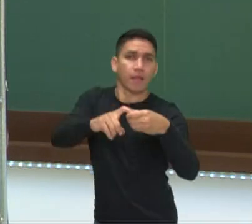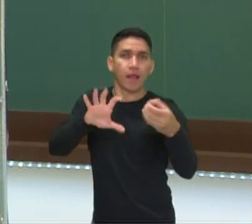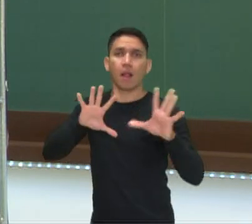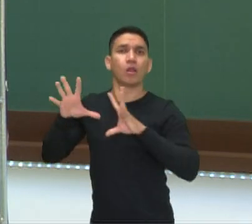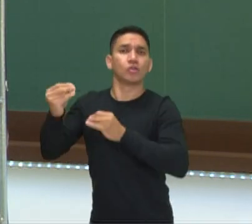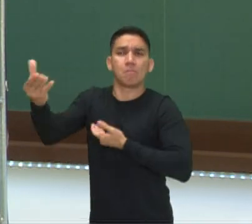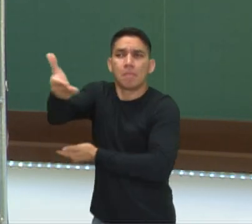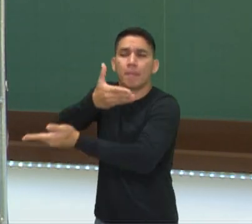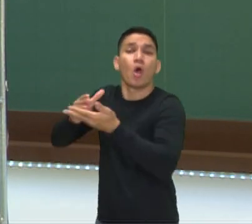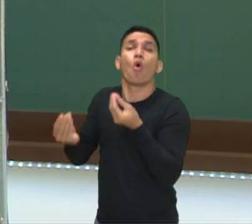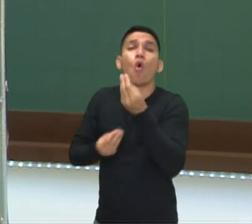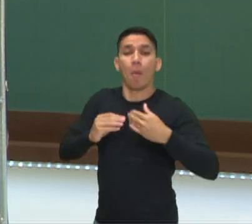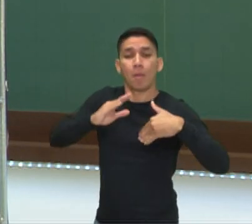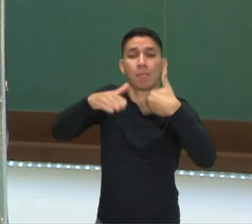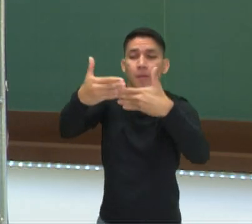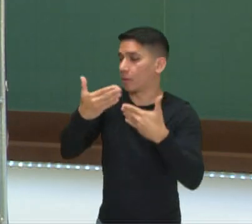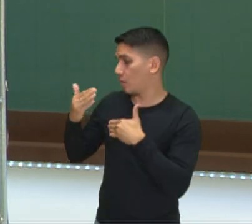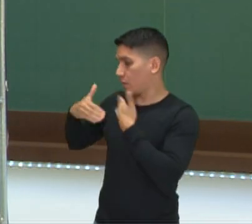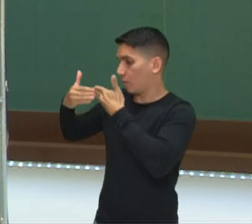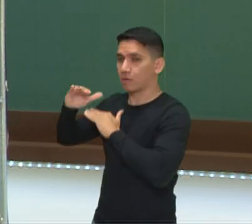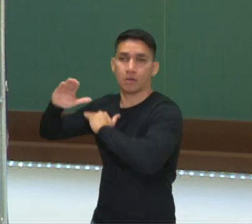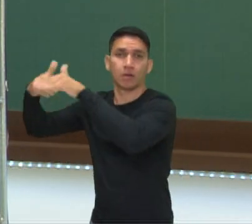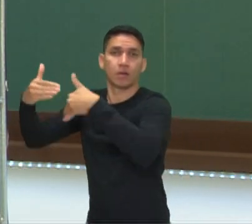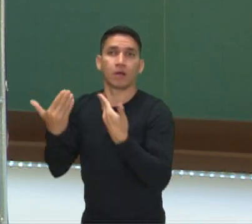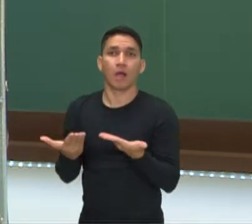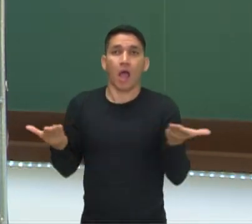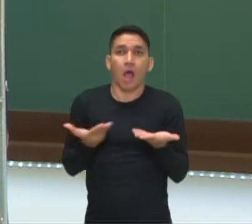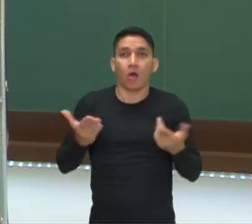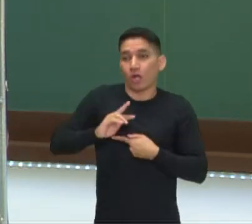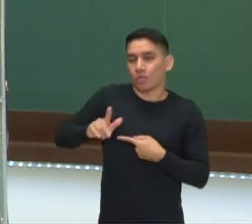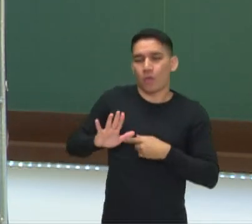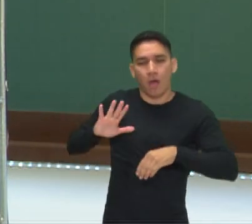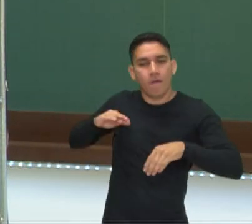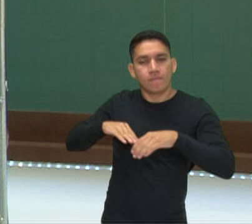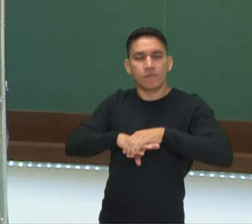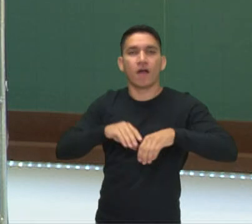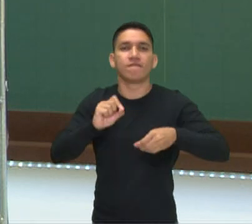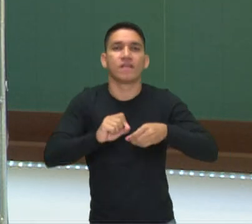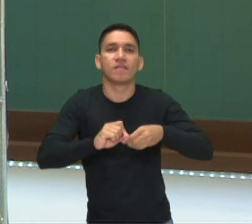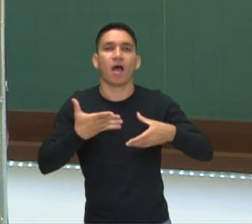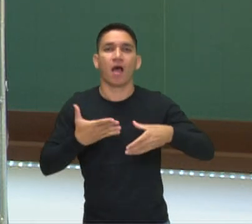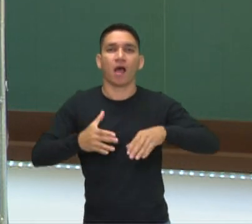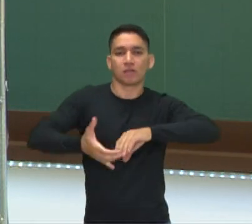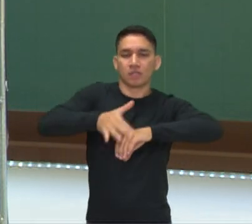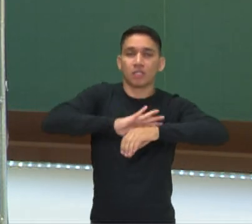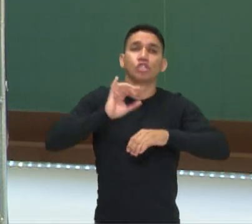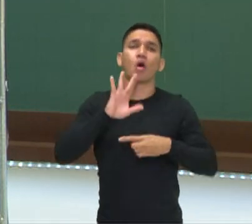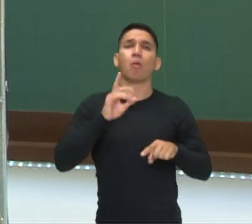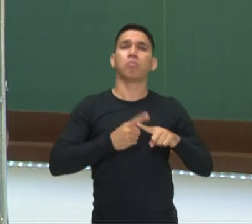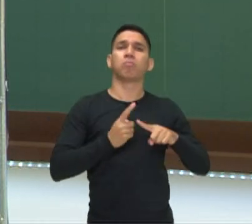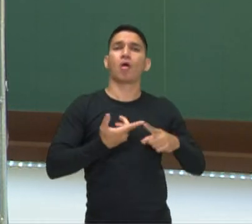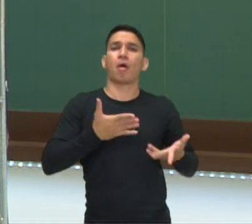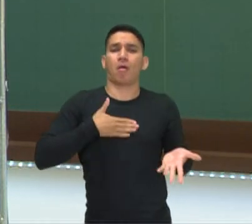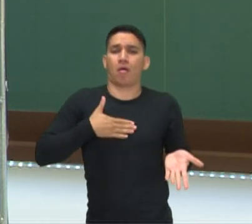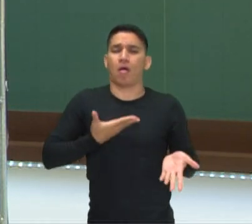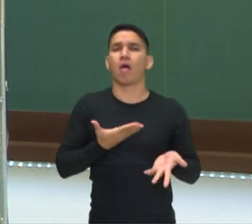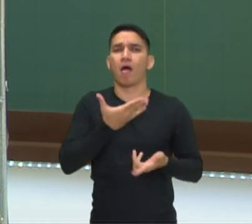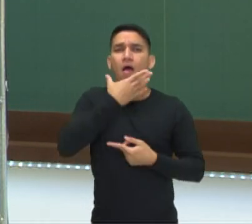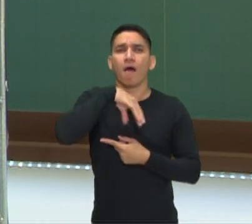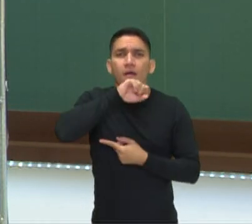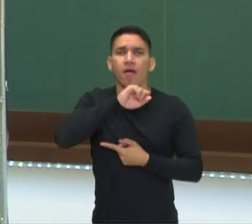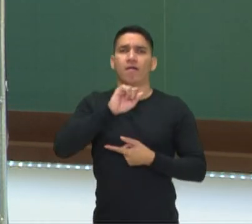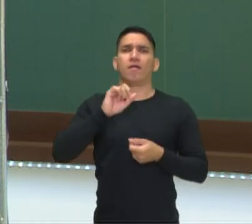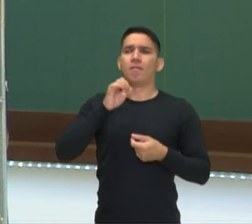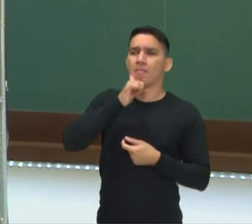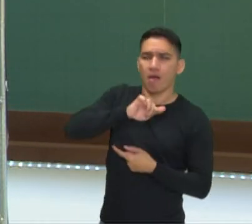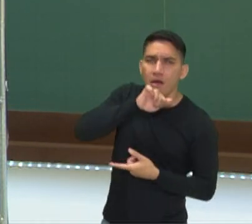desenvolvimento individual. Então agora a gente não vai produzir sapatos só porque nossos pais produziam sapatos. A gente pode escolher uma profissão